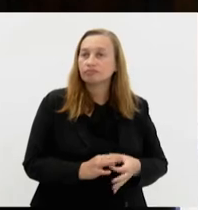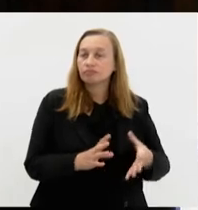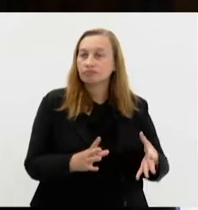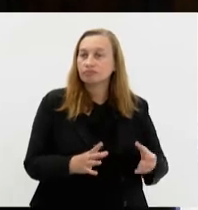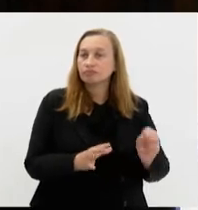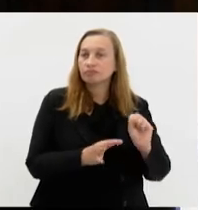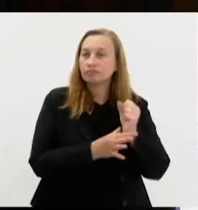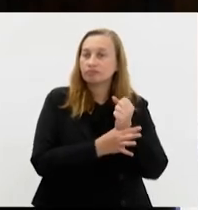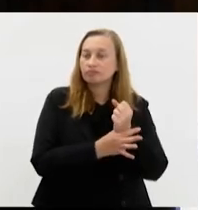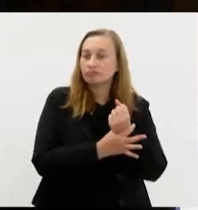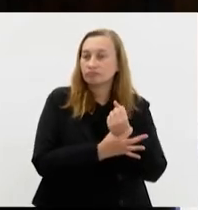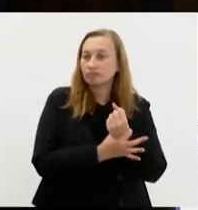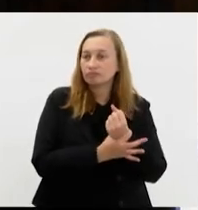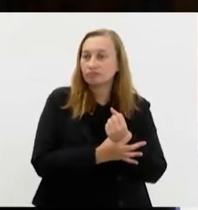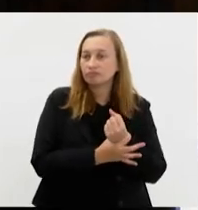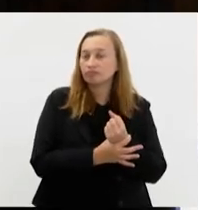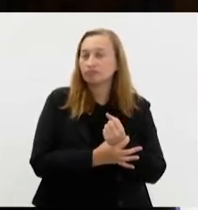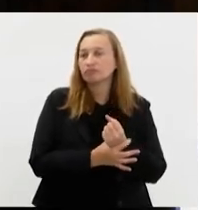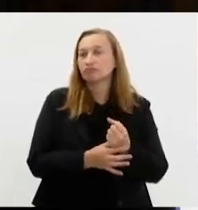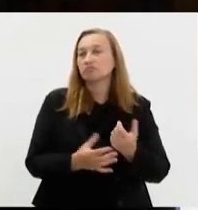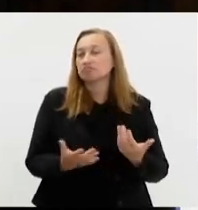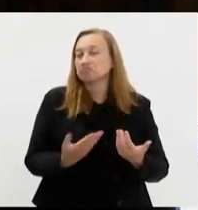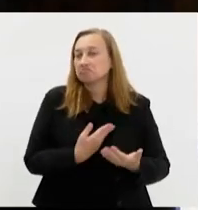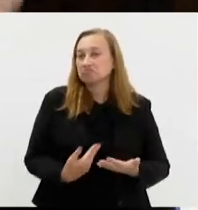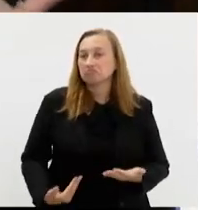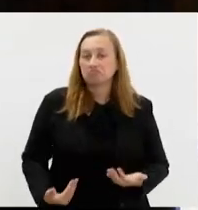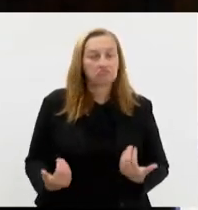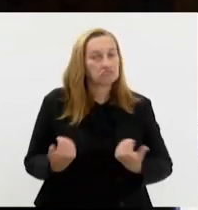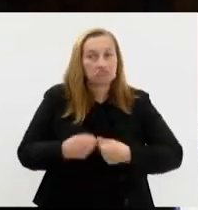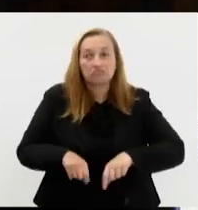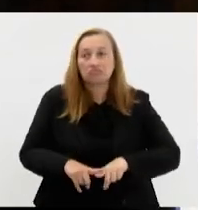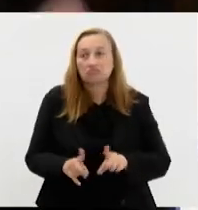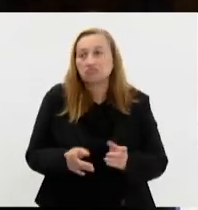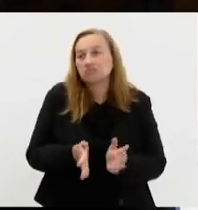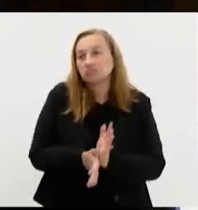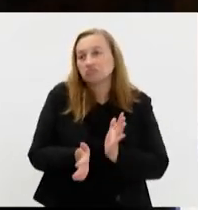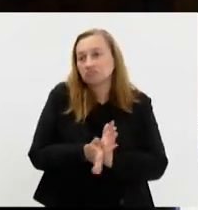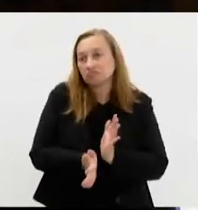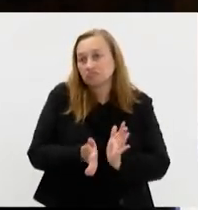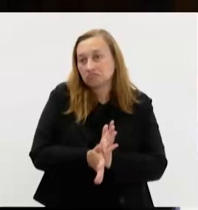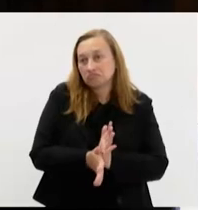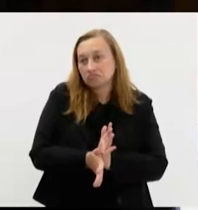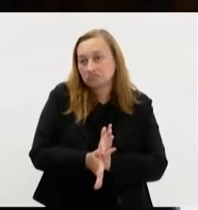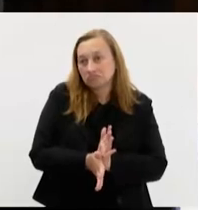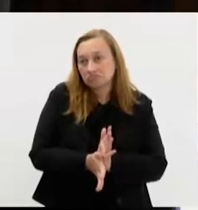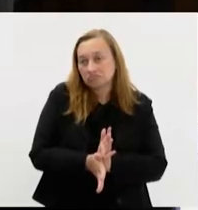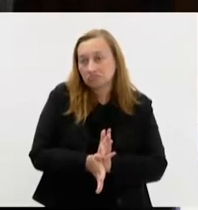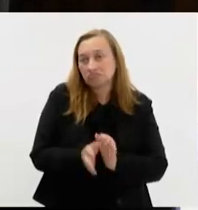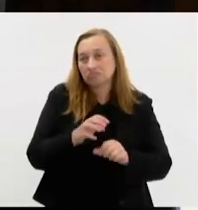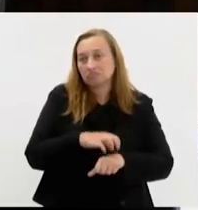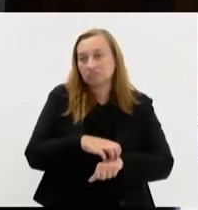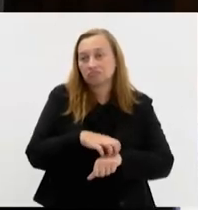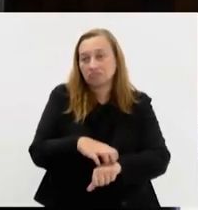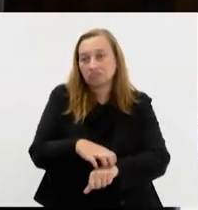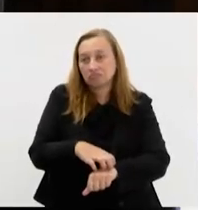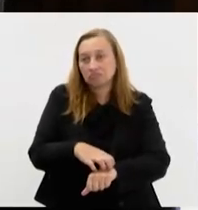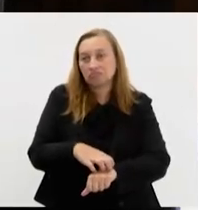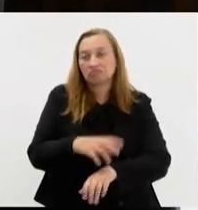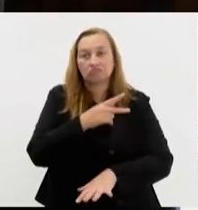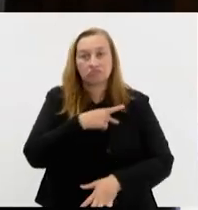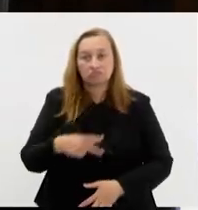e sendo candidato também não não precisa mas as despesas envolvidas por exemplo com o transporte do Presidente da